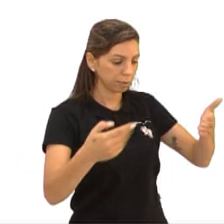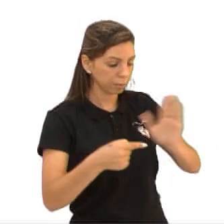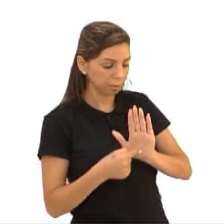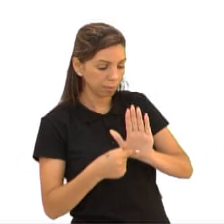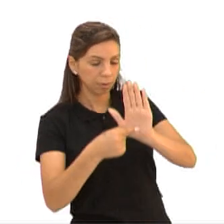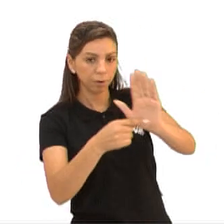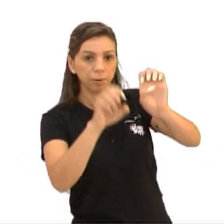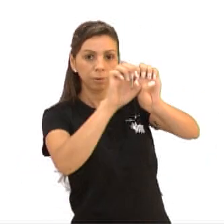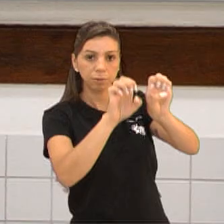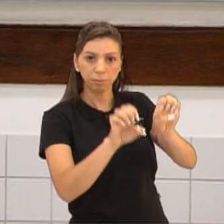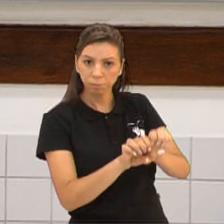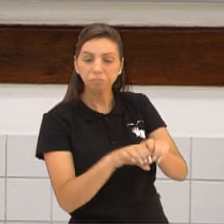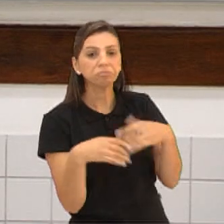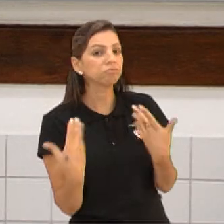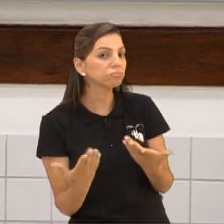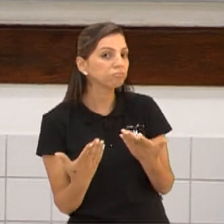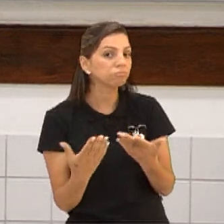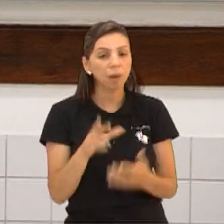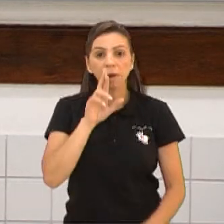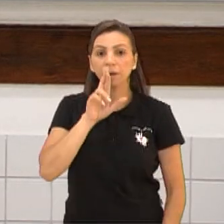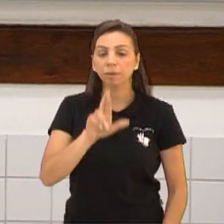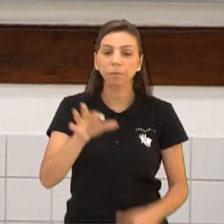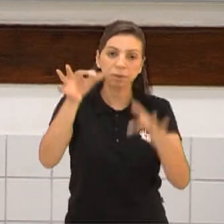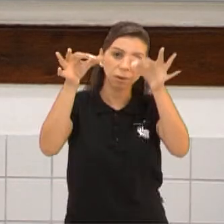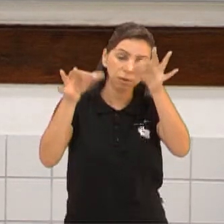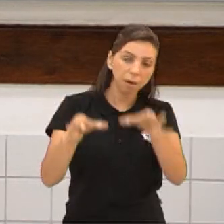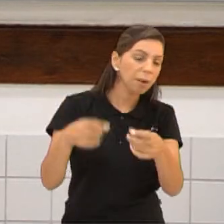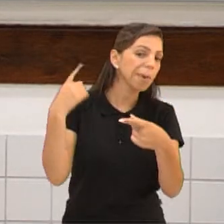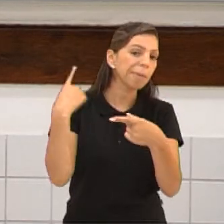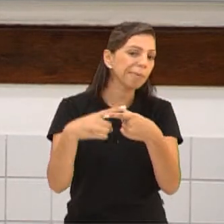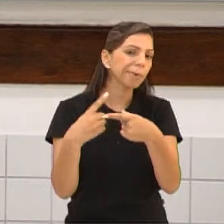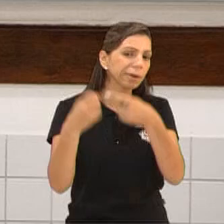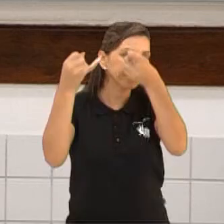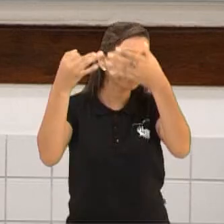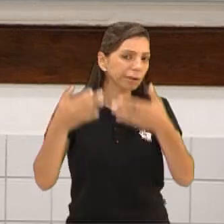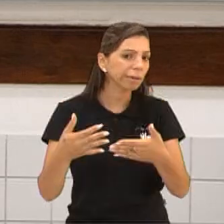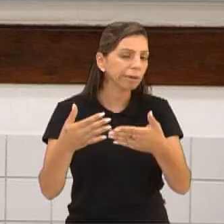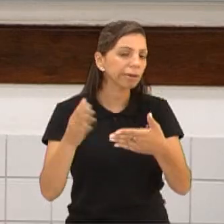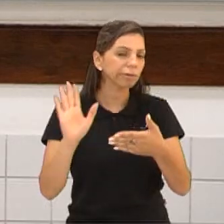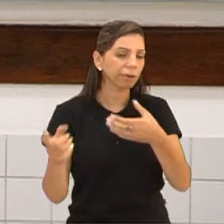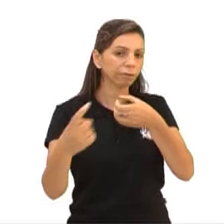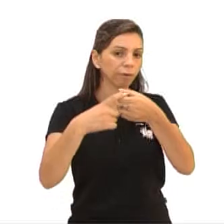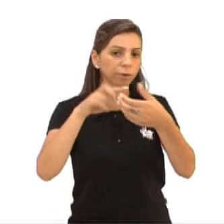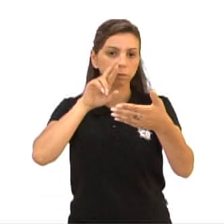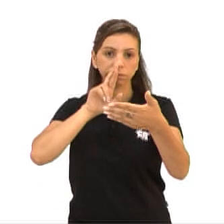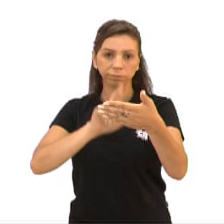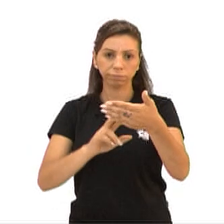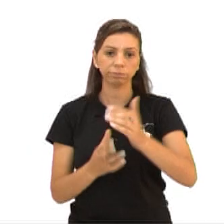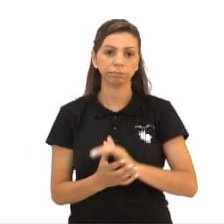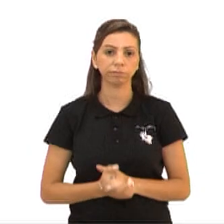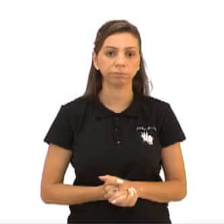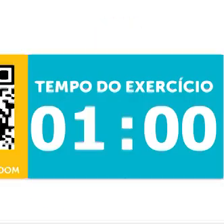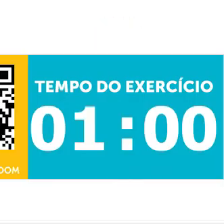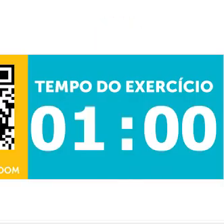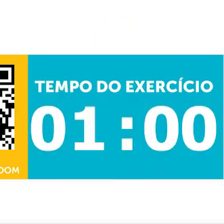em sua estrutura em si. Marque a resposta correta, diga por que ela é correta e daqui a pouco eu volto com a resposta.